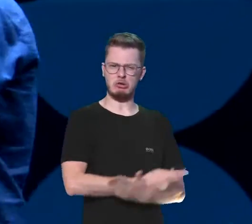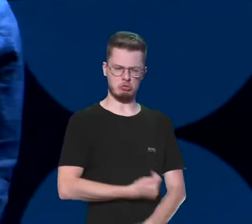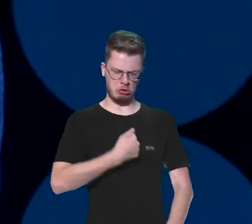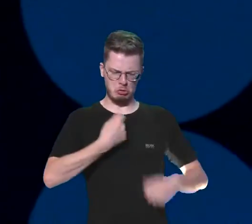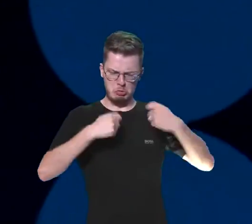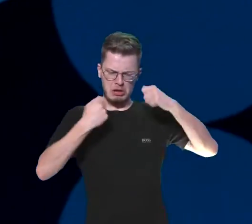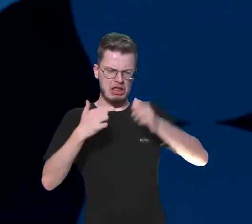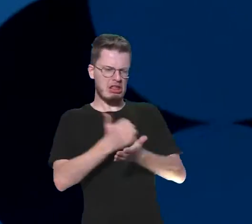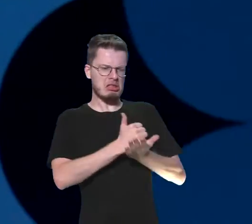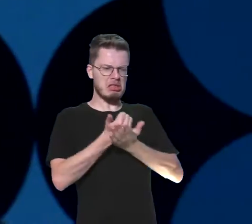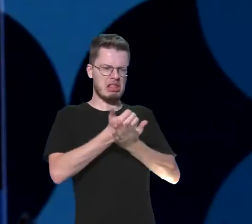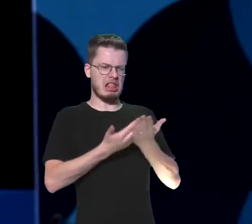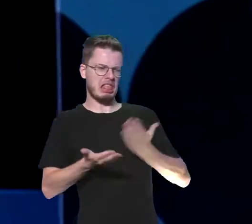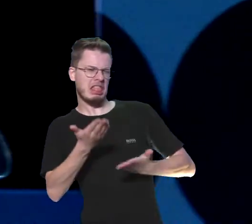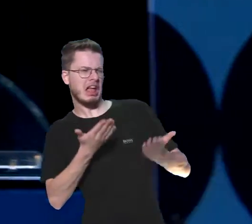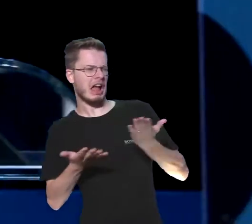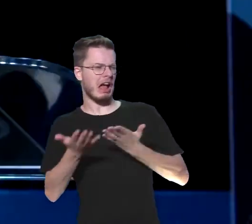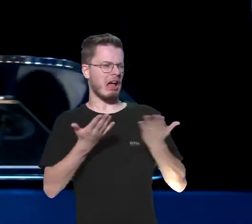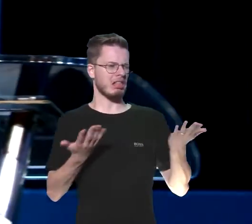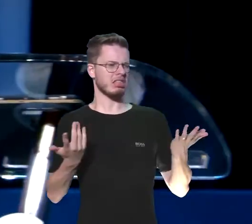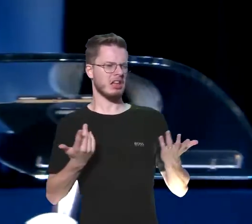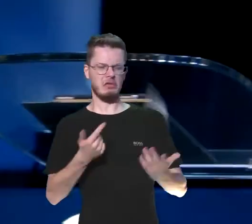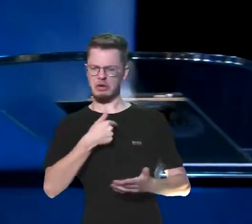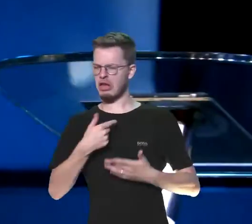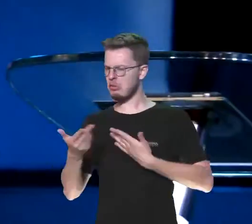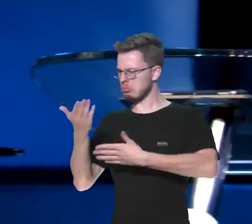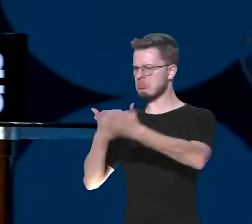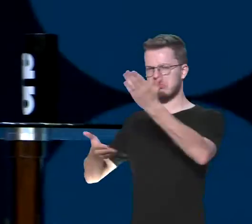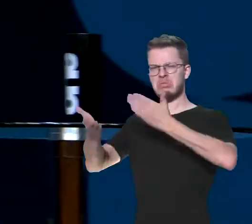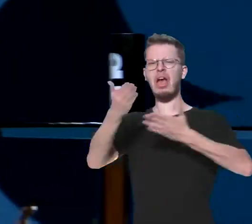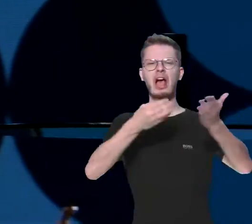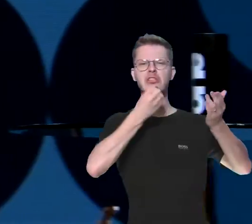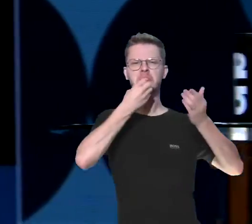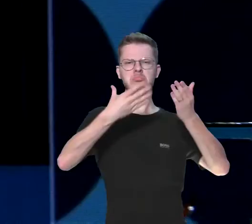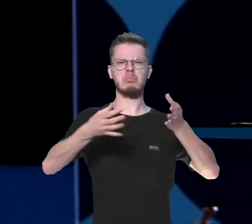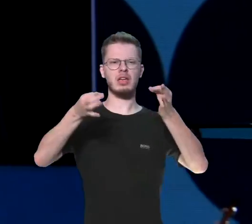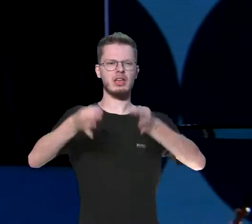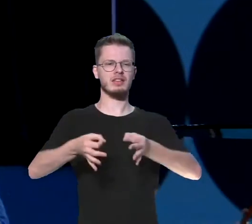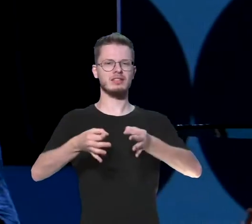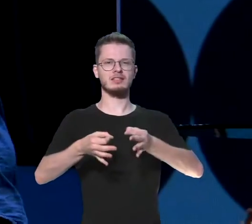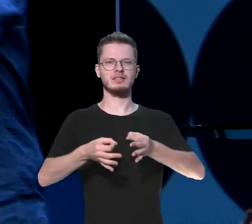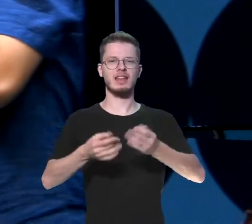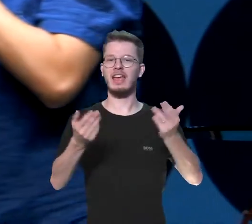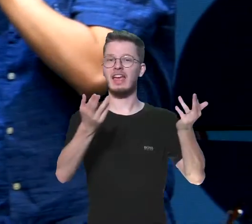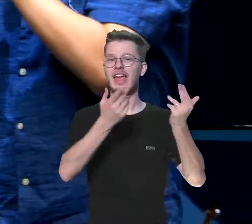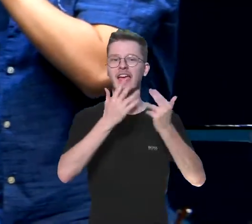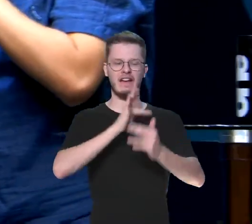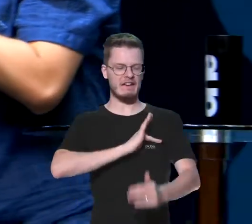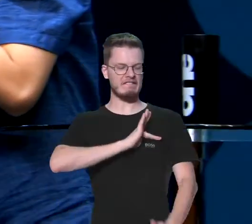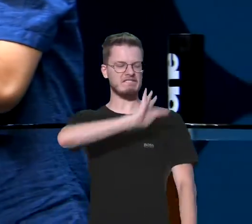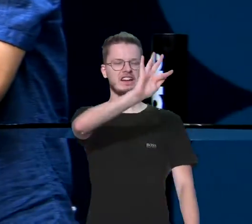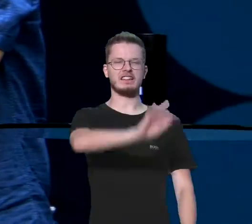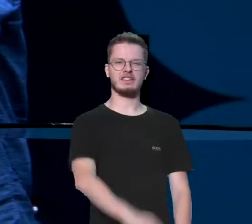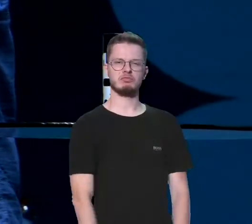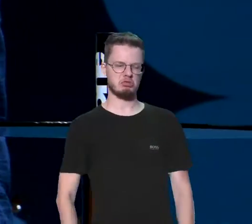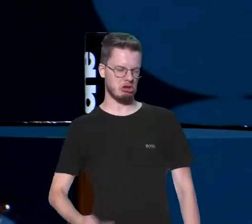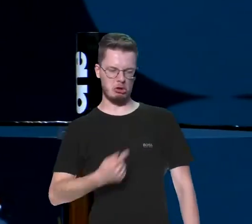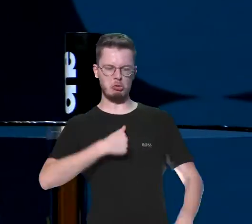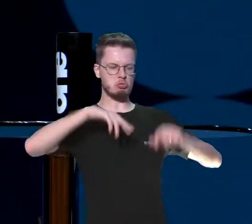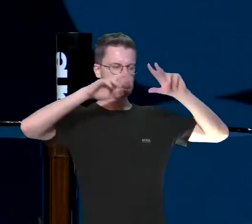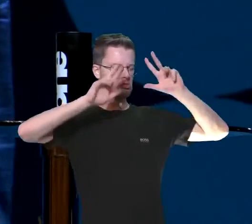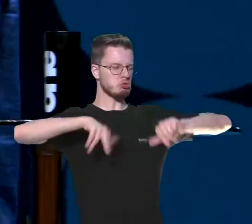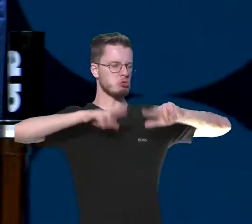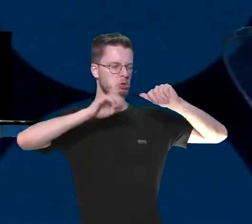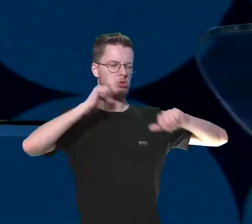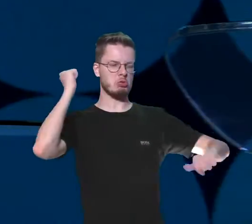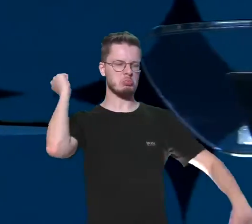no coração. Olha aqui, eu estou te adorando, eu trato os outros bem. A mesma filosofia do fariseu. Eu não matei ninguém.